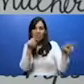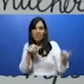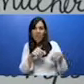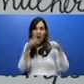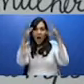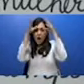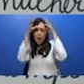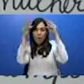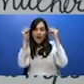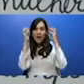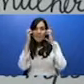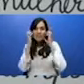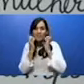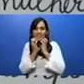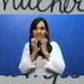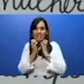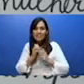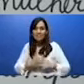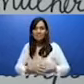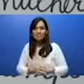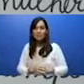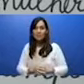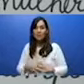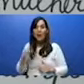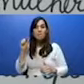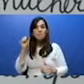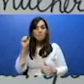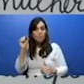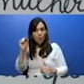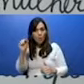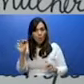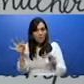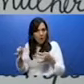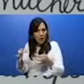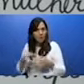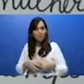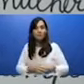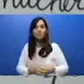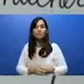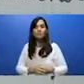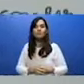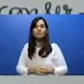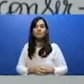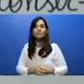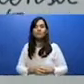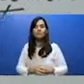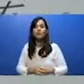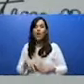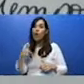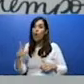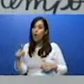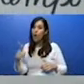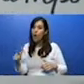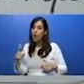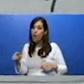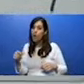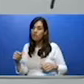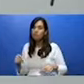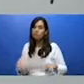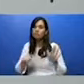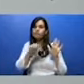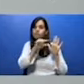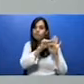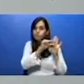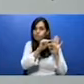aqui do parágrafo, eu vou colocar ponto final. Vou dar o recuo novamente aqui, o